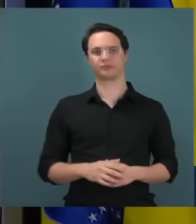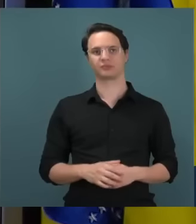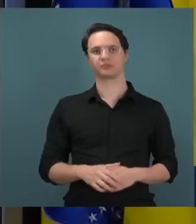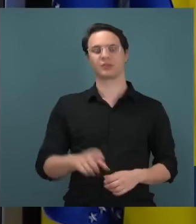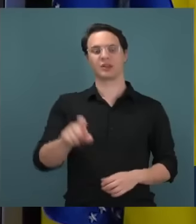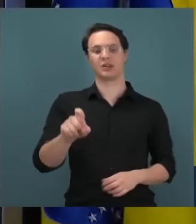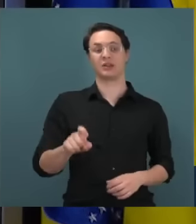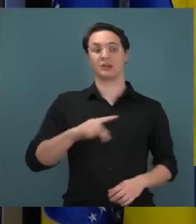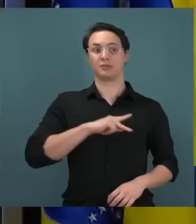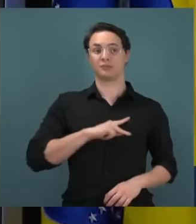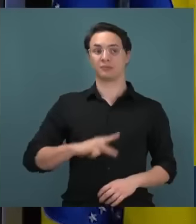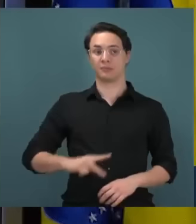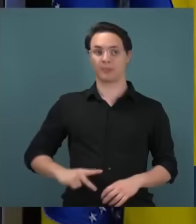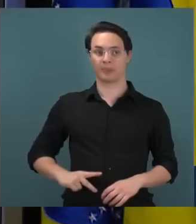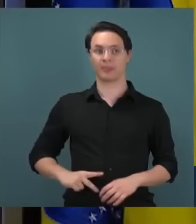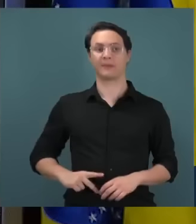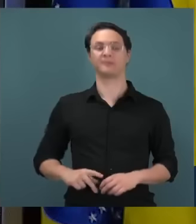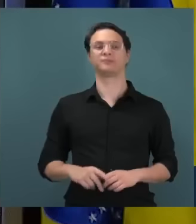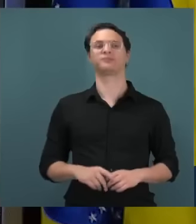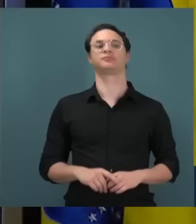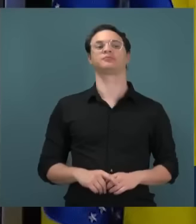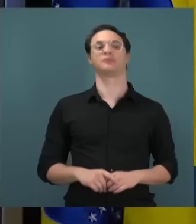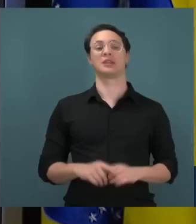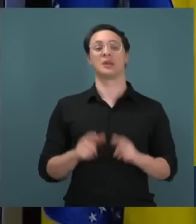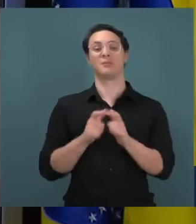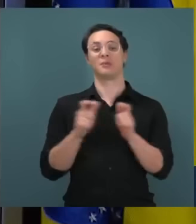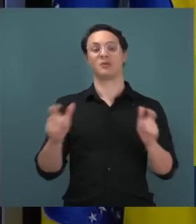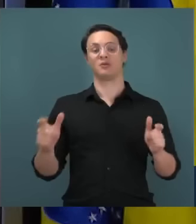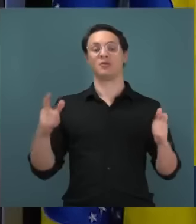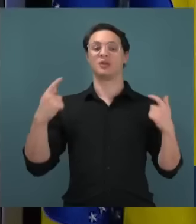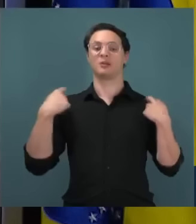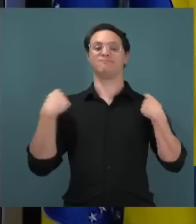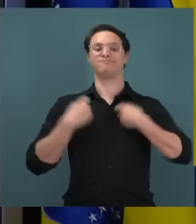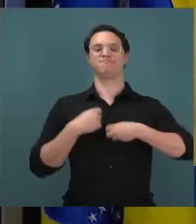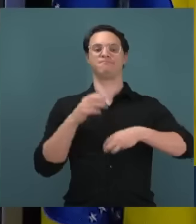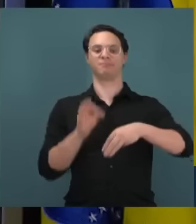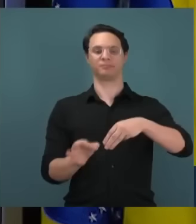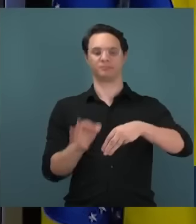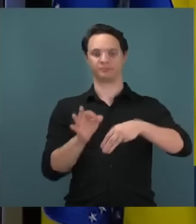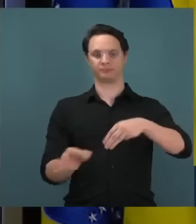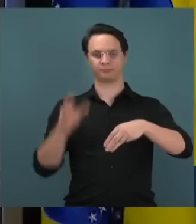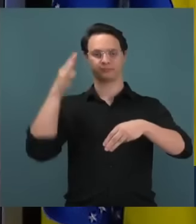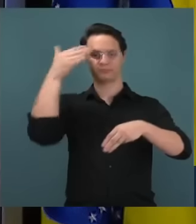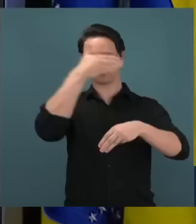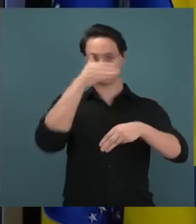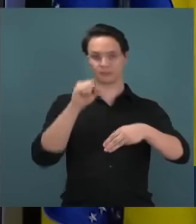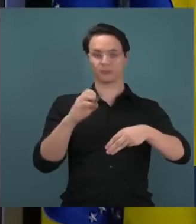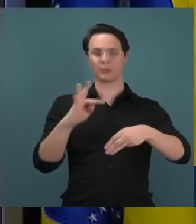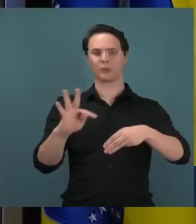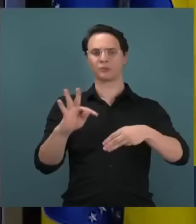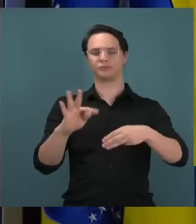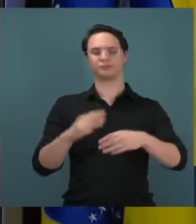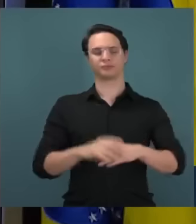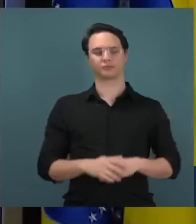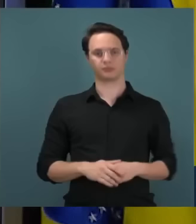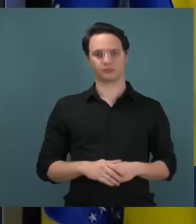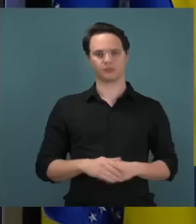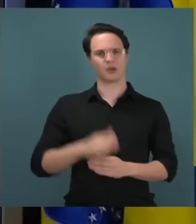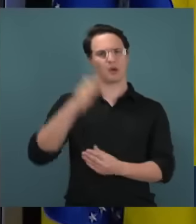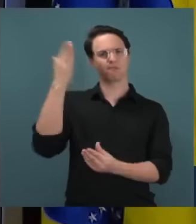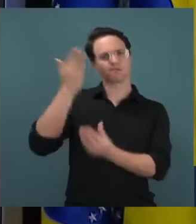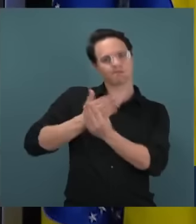ex-presidente atual e a maioria dos ministros do STF. Com os processos decorrentes das manifestações